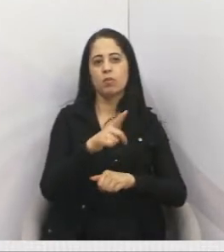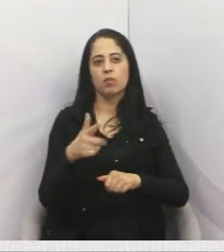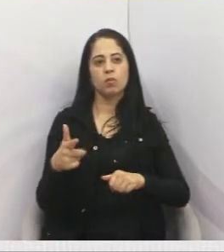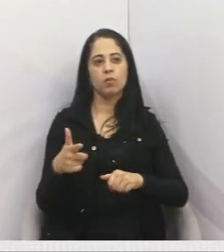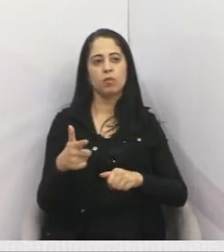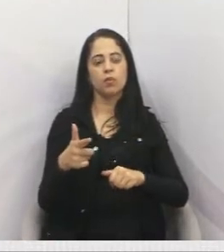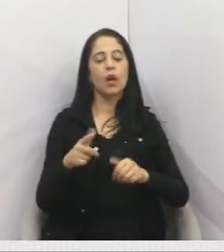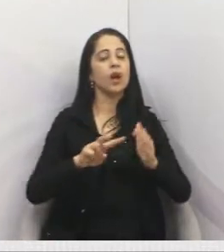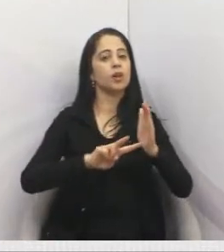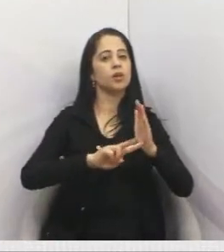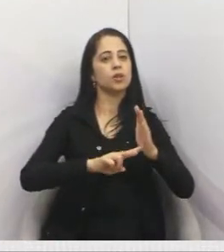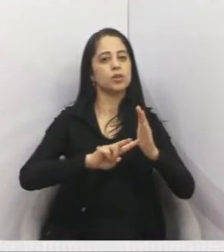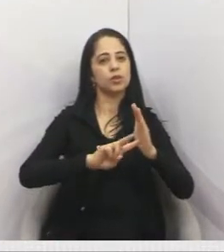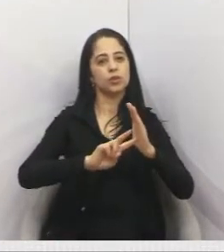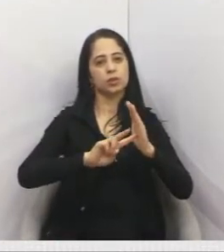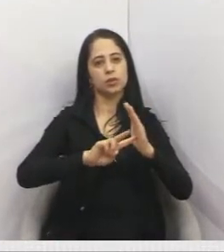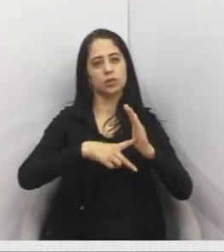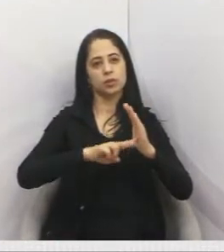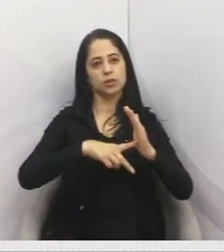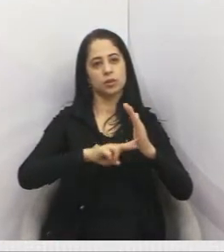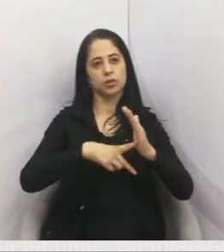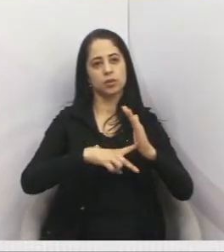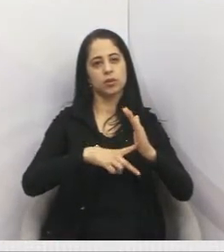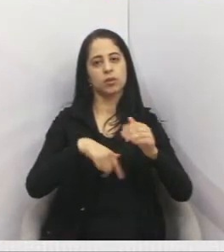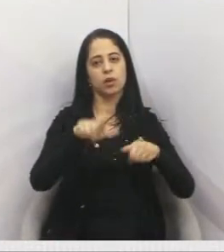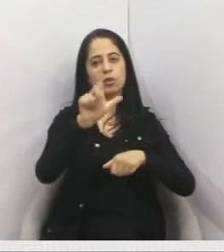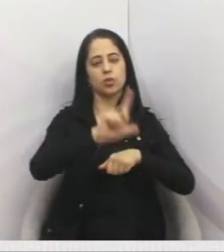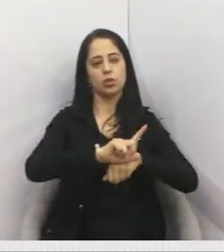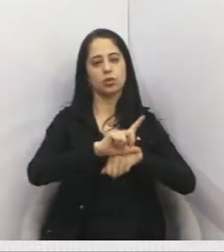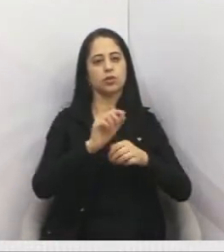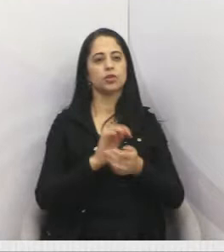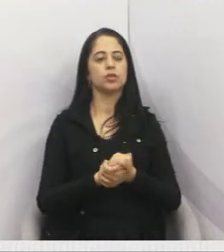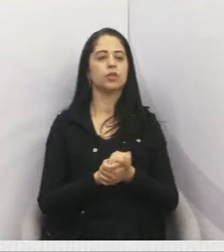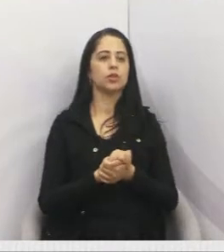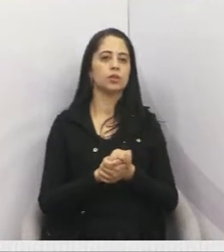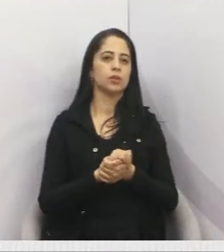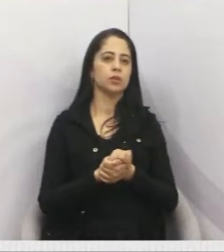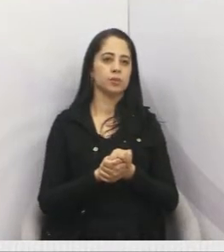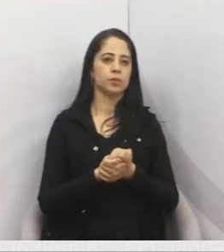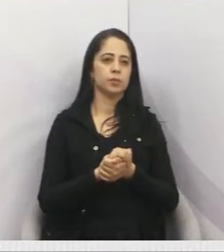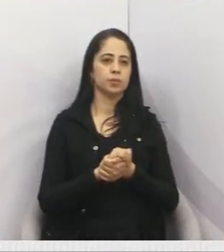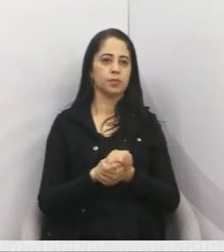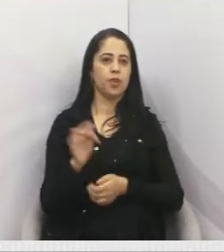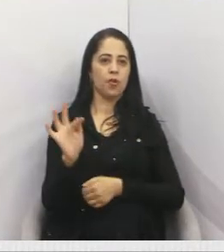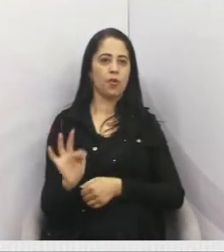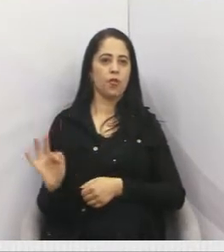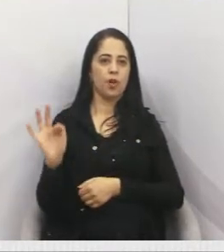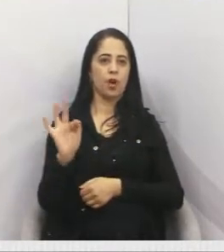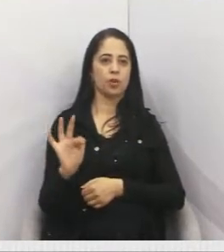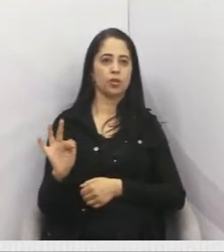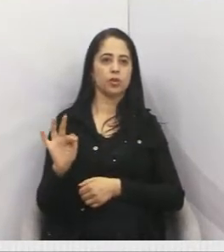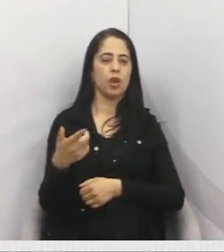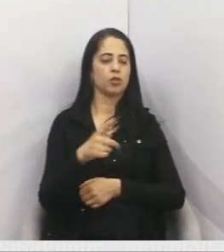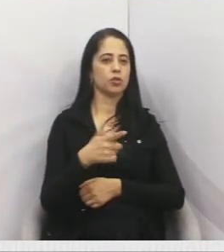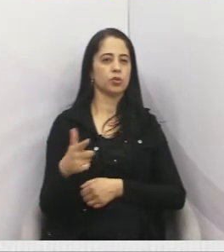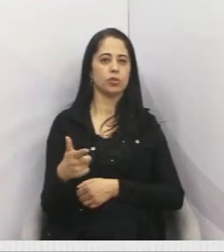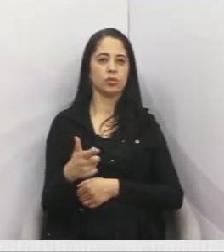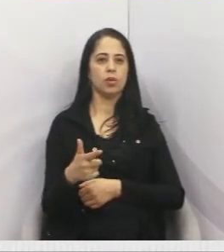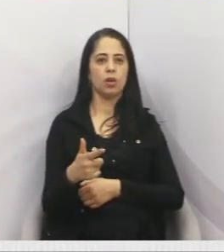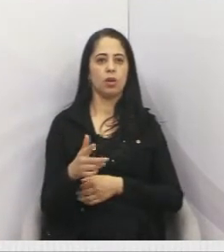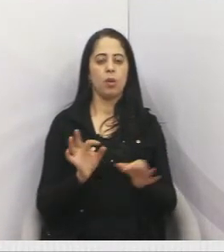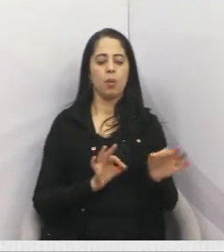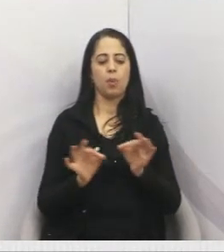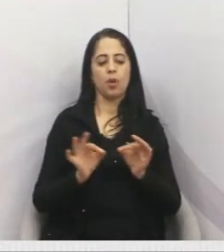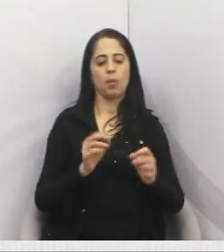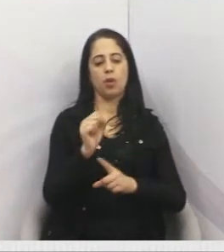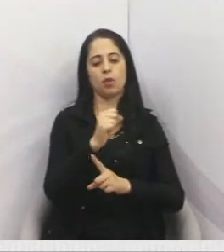Comércio Varejista do município de Jacareí, Sincomércio Jacareí. Entidades acadêmicas e de pesquisa em branco, organização